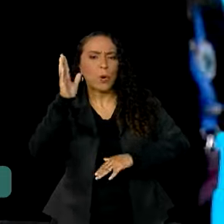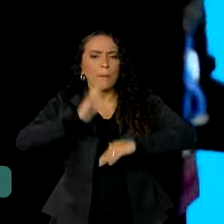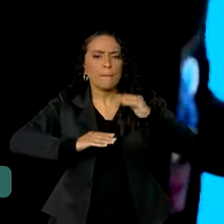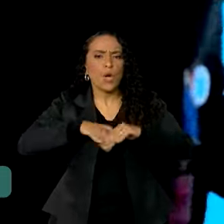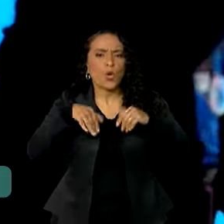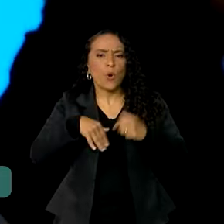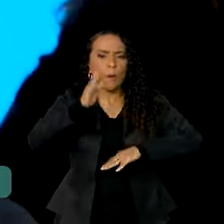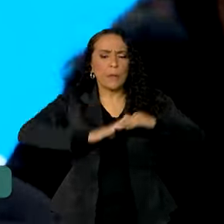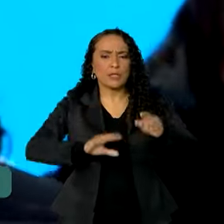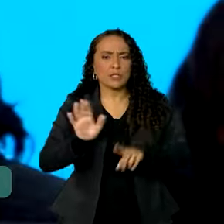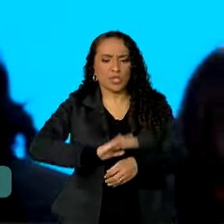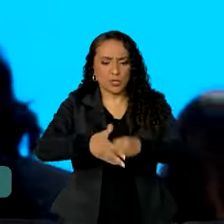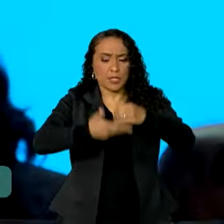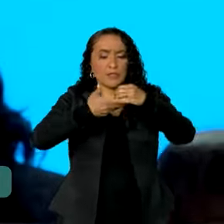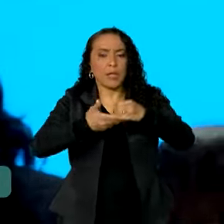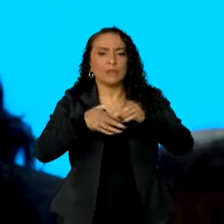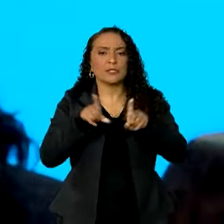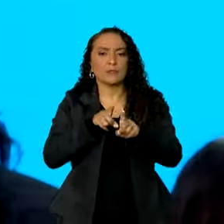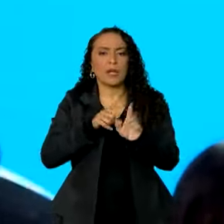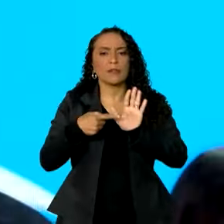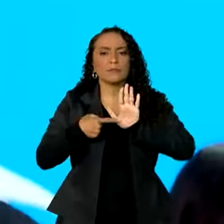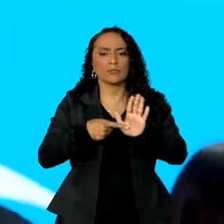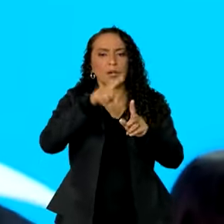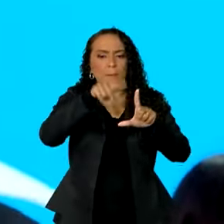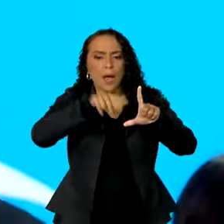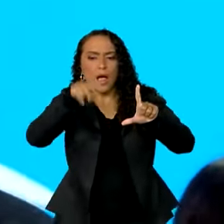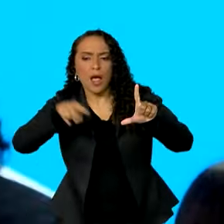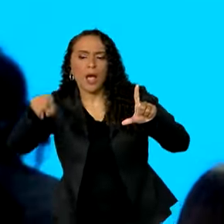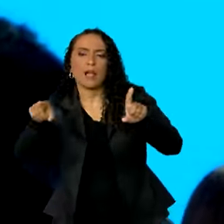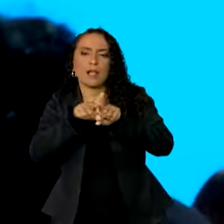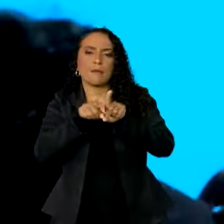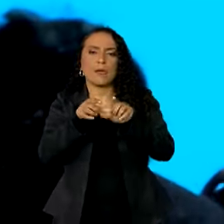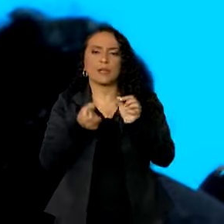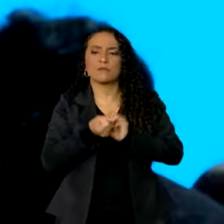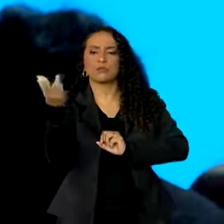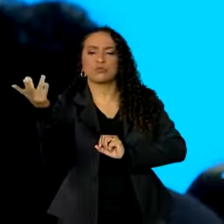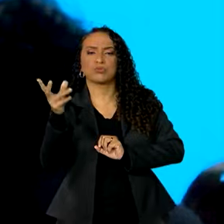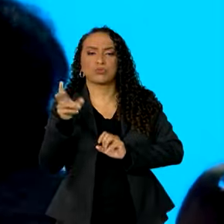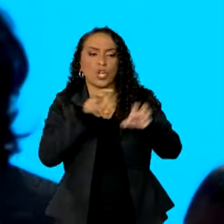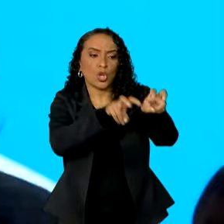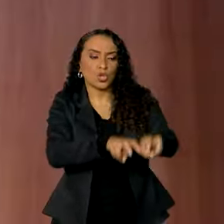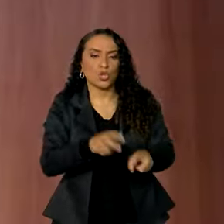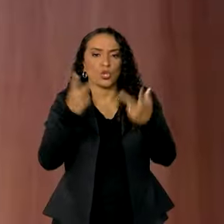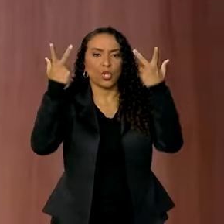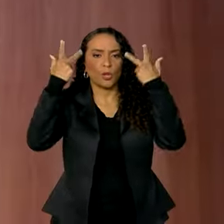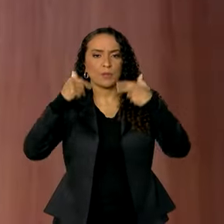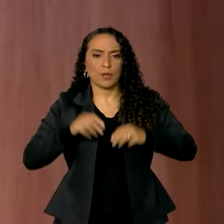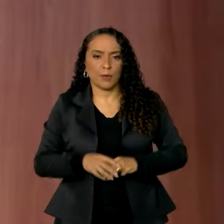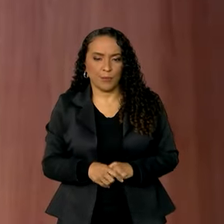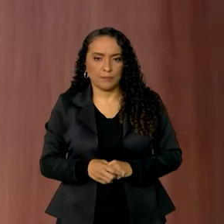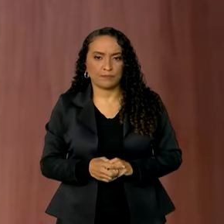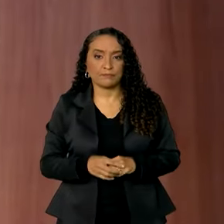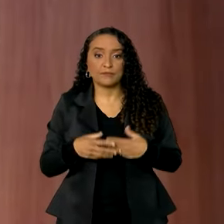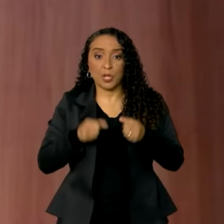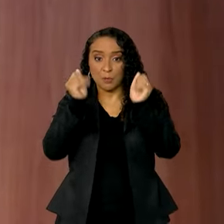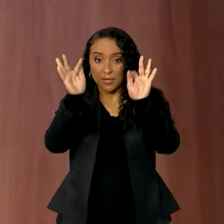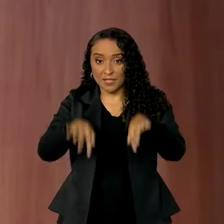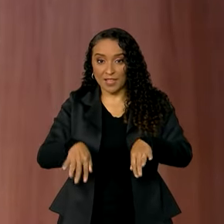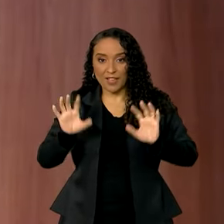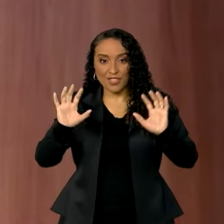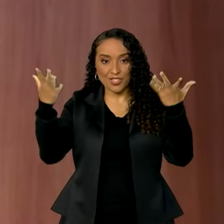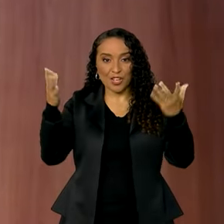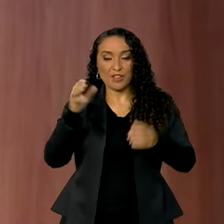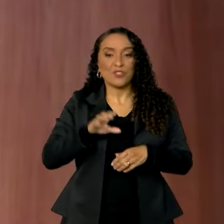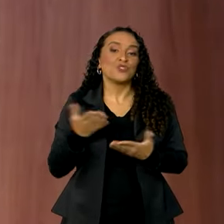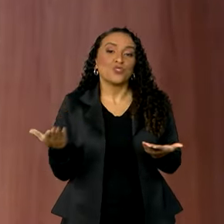mais sustentáveis e trazer esses indicadores e métricas da agricultura tropical. E para encerrar a